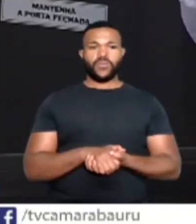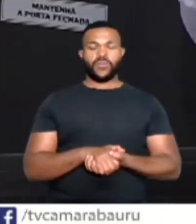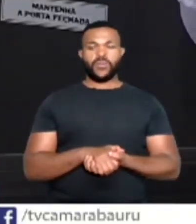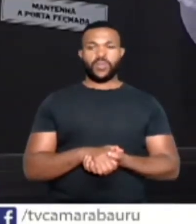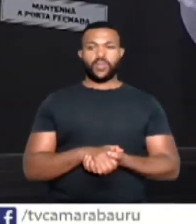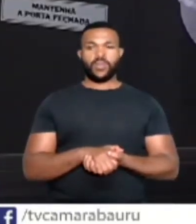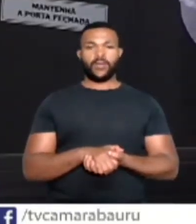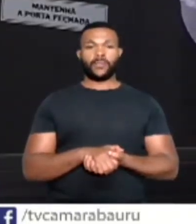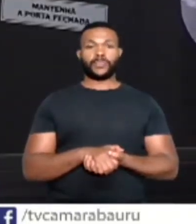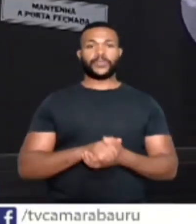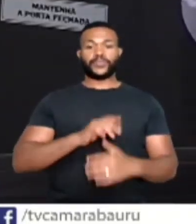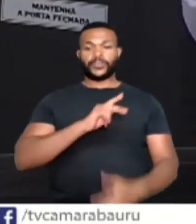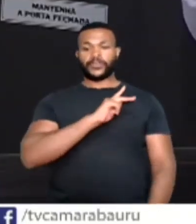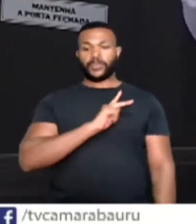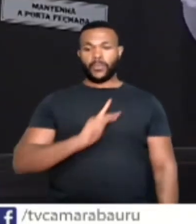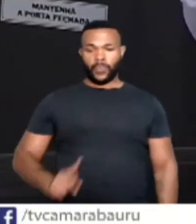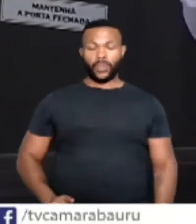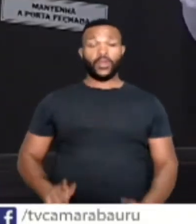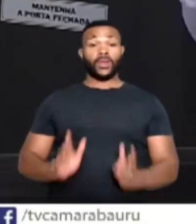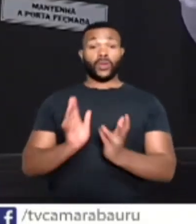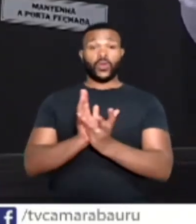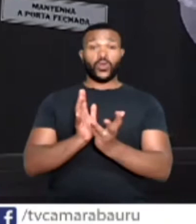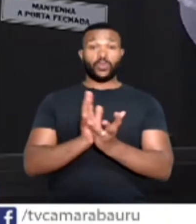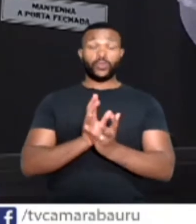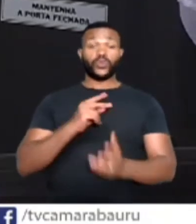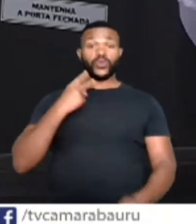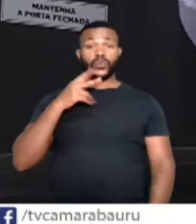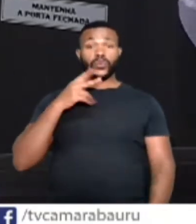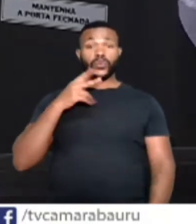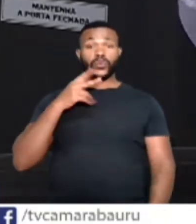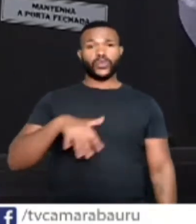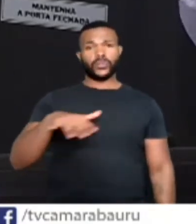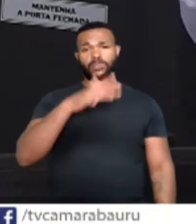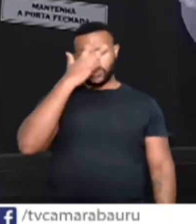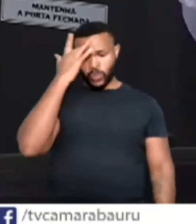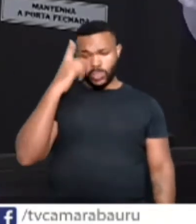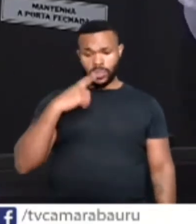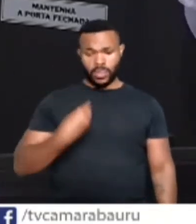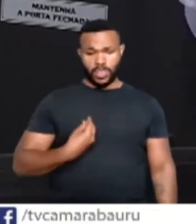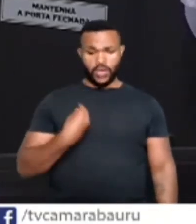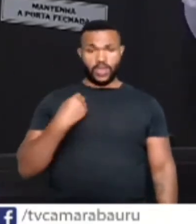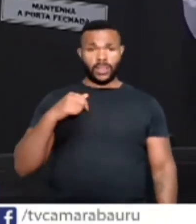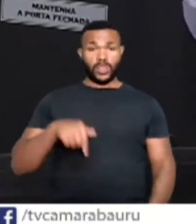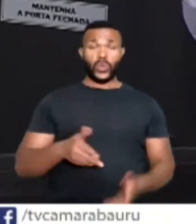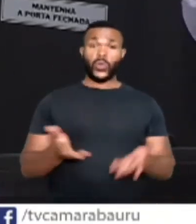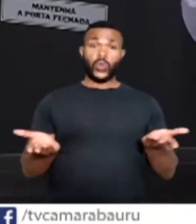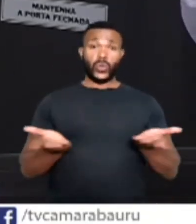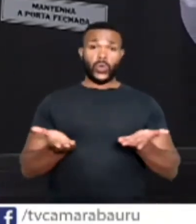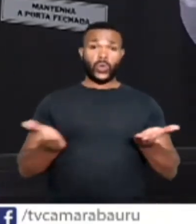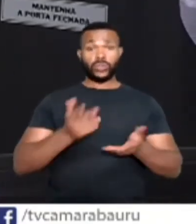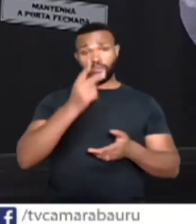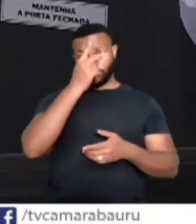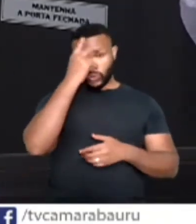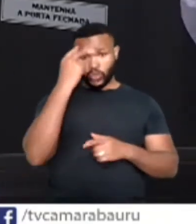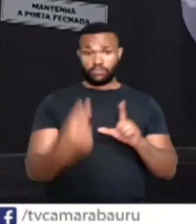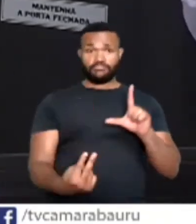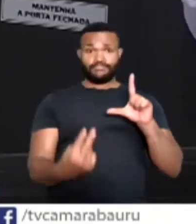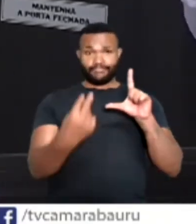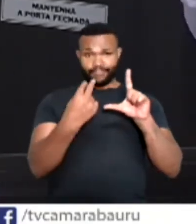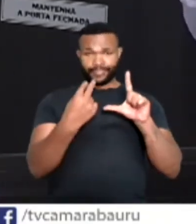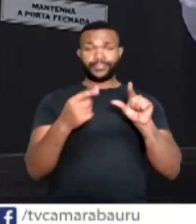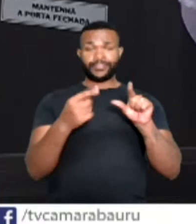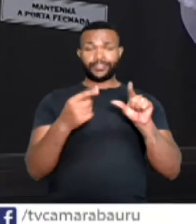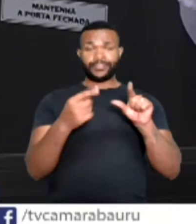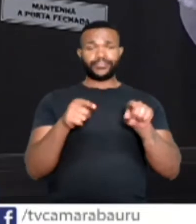Senhor presidente, senhores vereadores, público aqui presente, aqueles que nos ouvem e nos assistem, meu